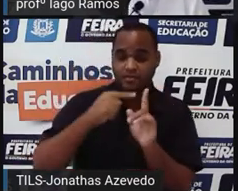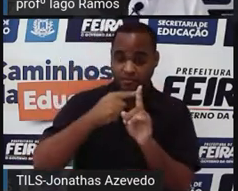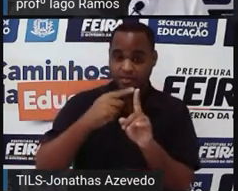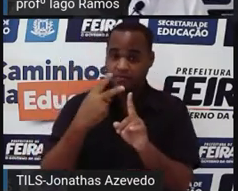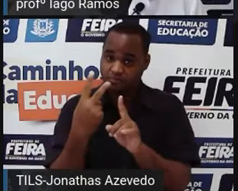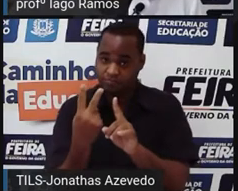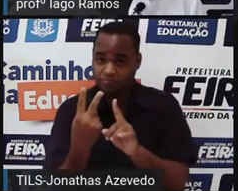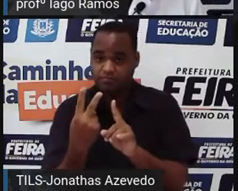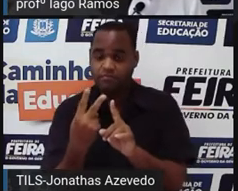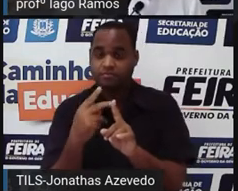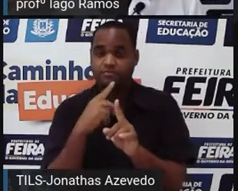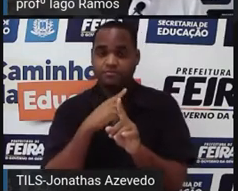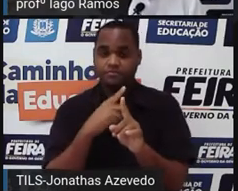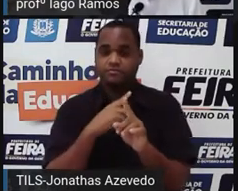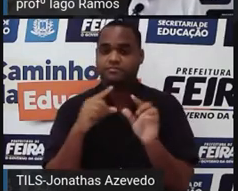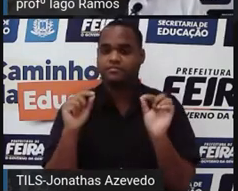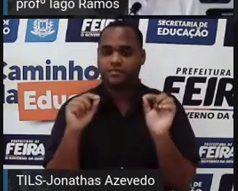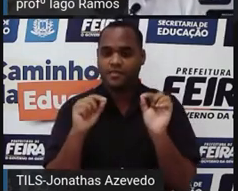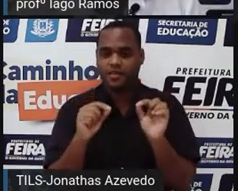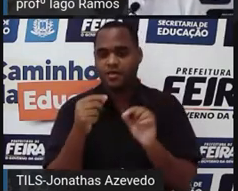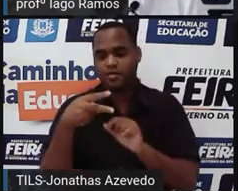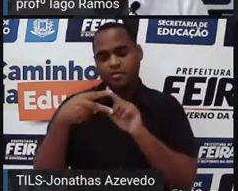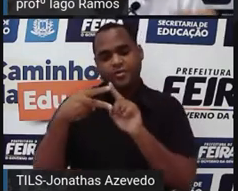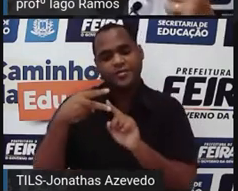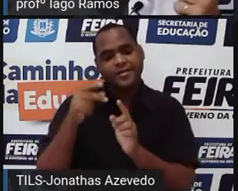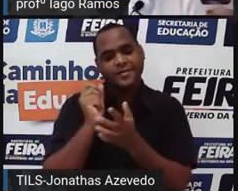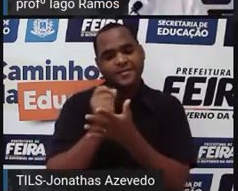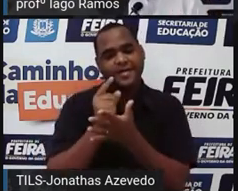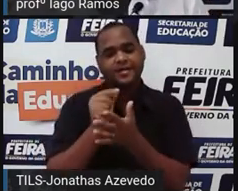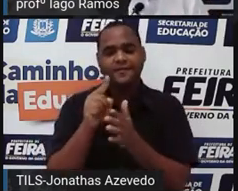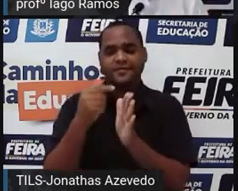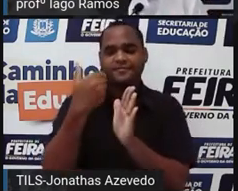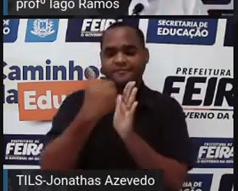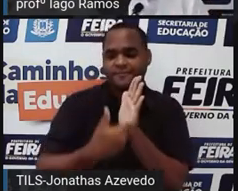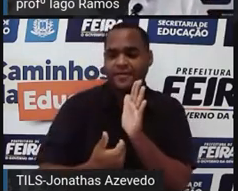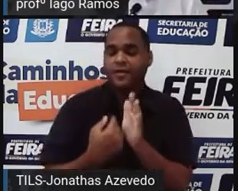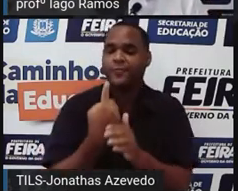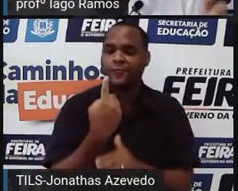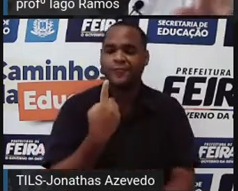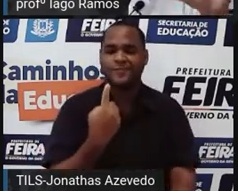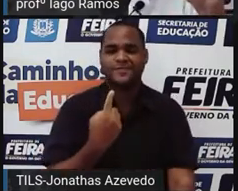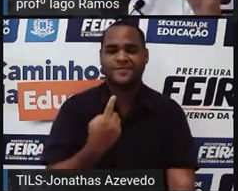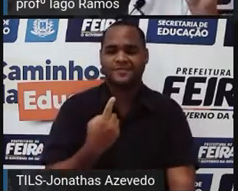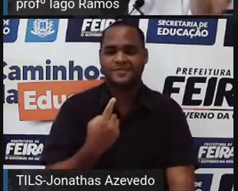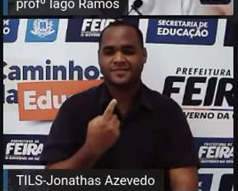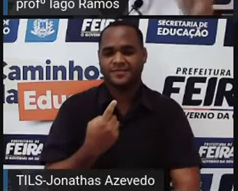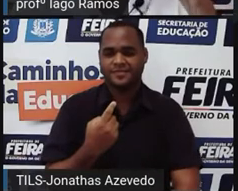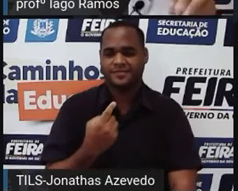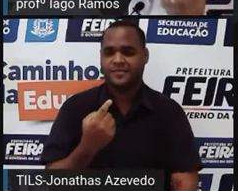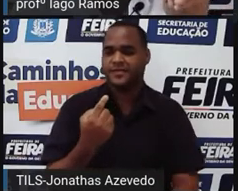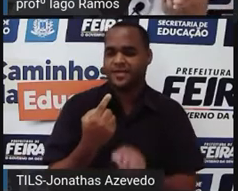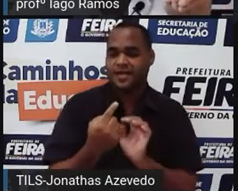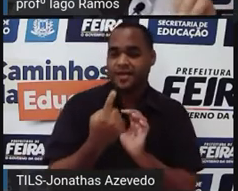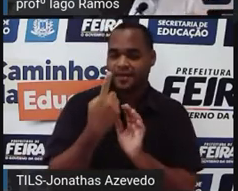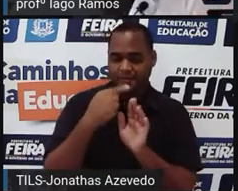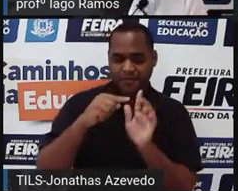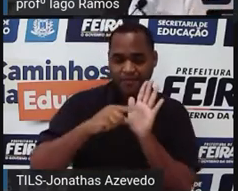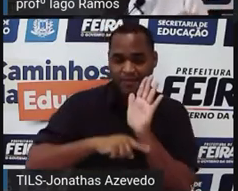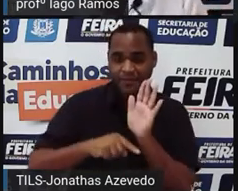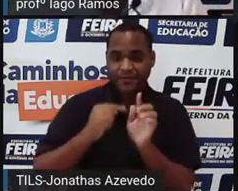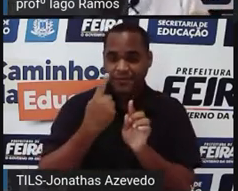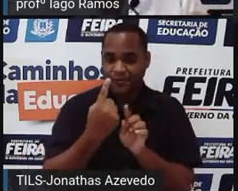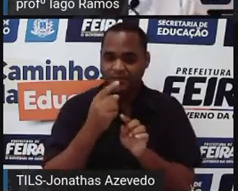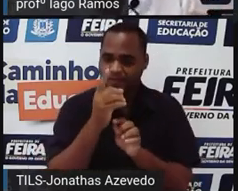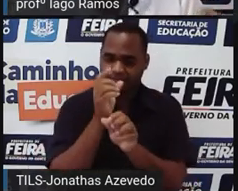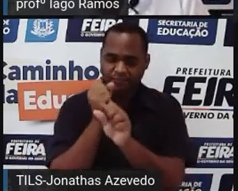Você tem uma dívida de 3 e só tem 2 para pagar, você fica devendo 1, tá bom? Então, você vai com menos 1 agora,